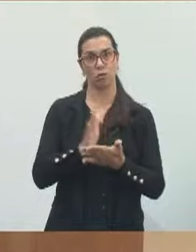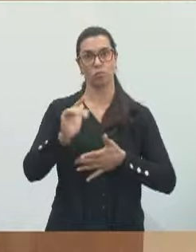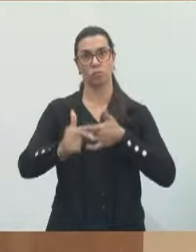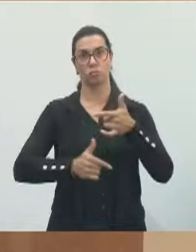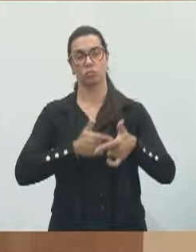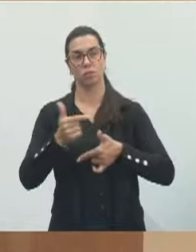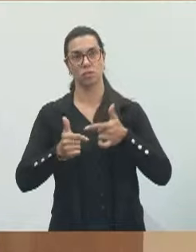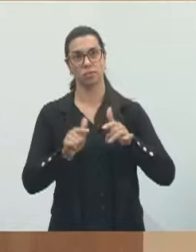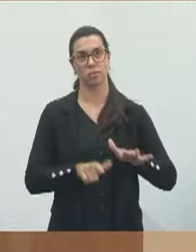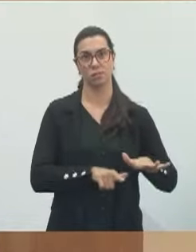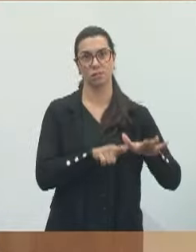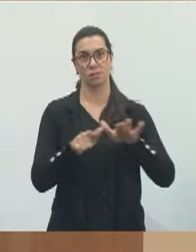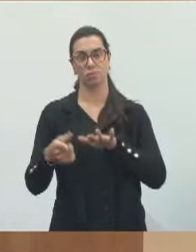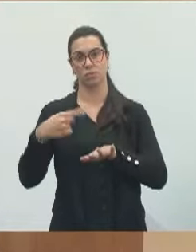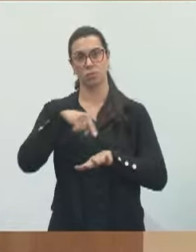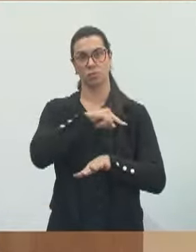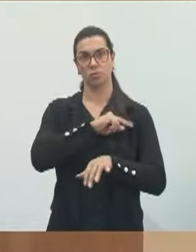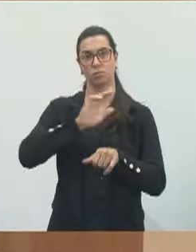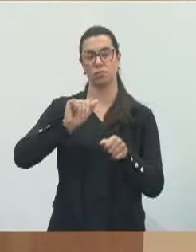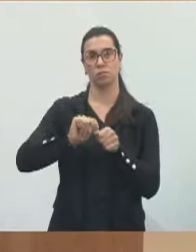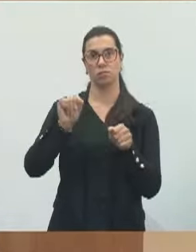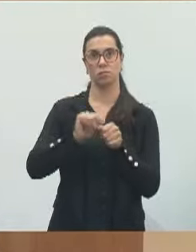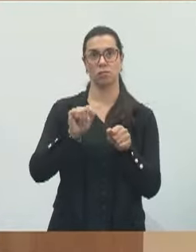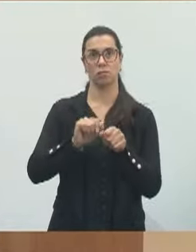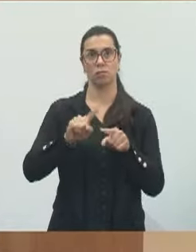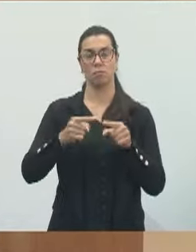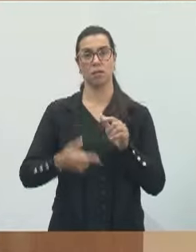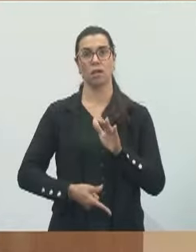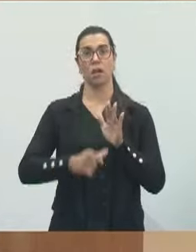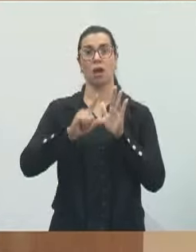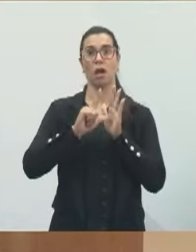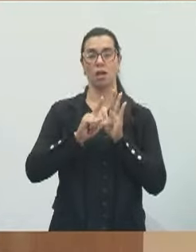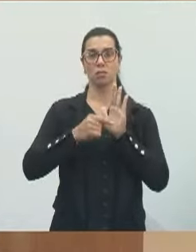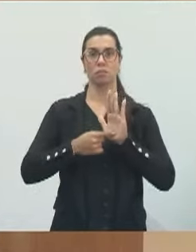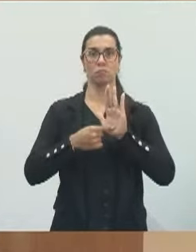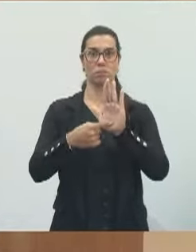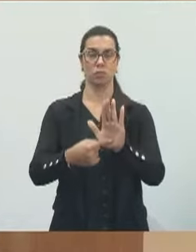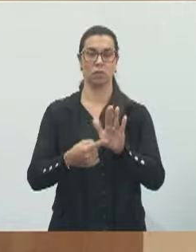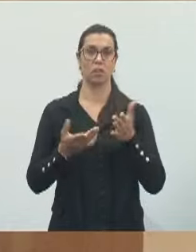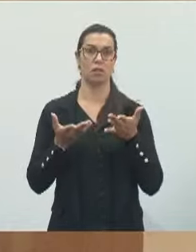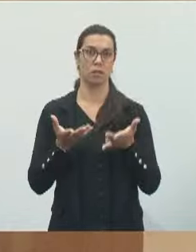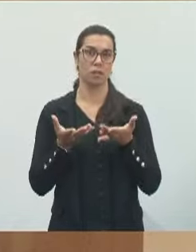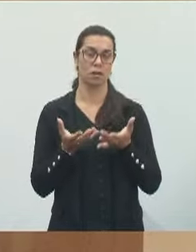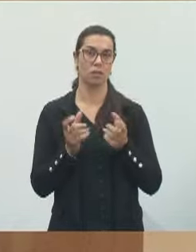durante a semana. Mas antes de começar a apresentar o nosso trabalho,